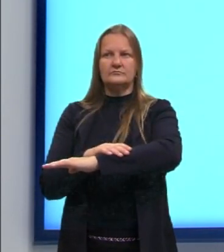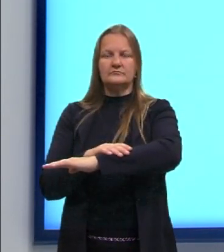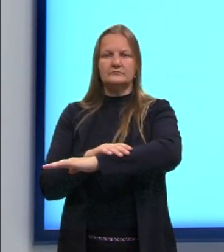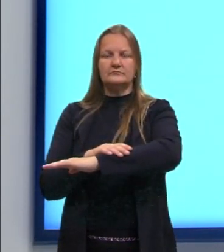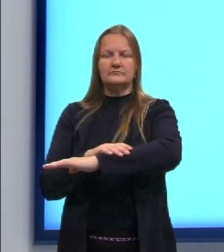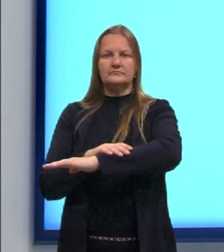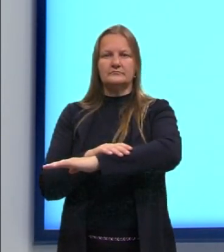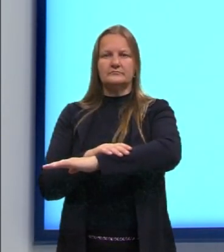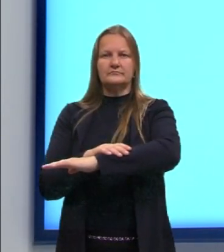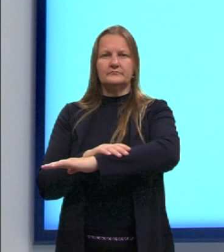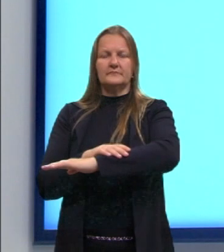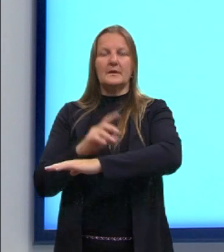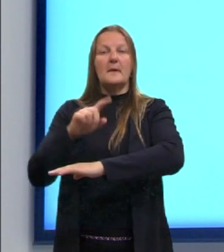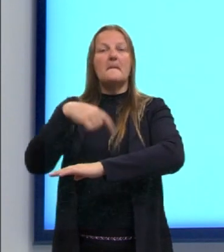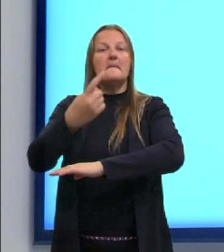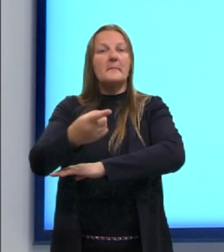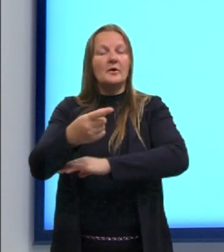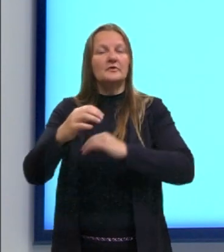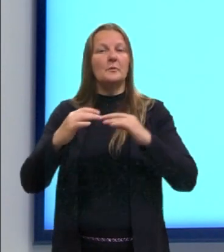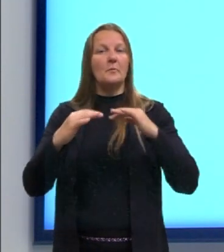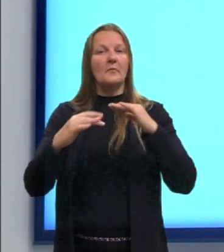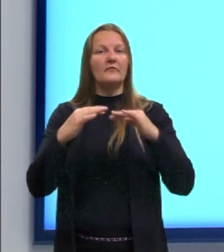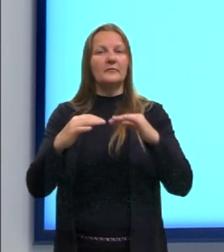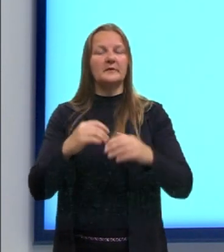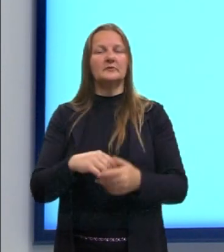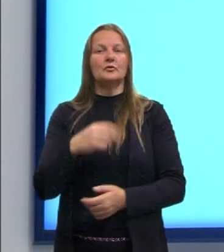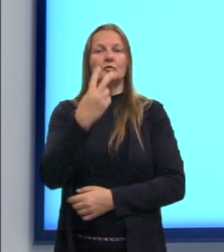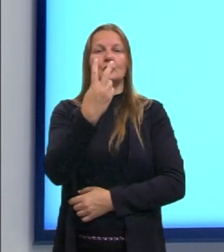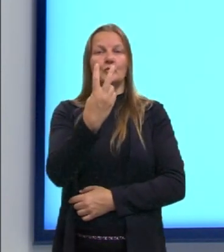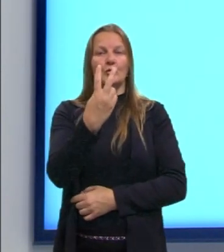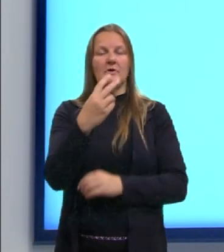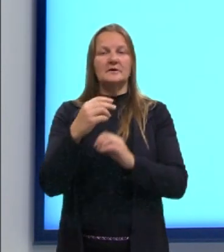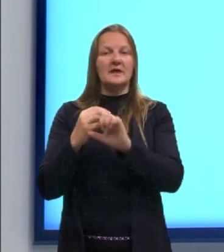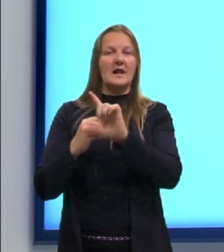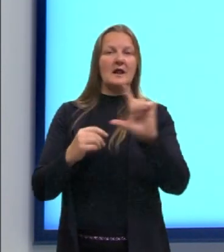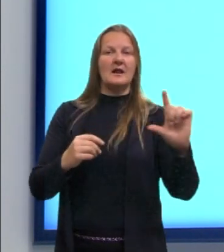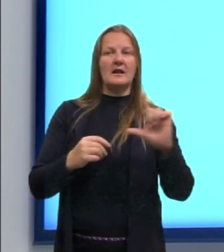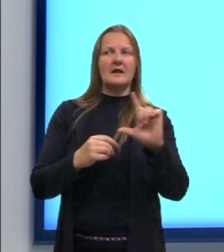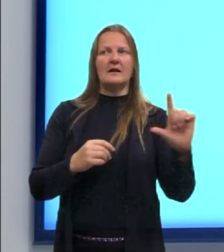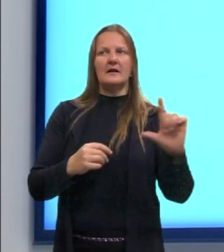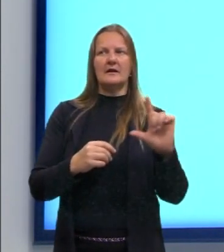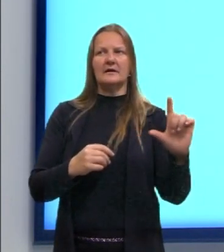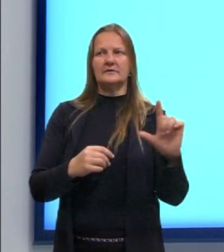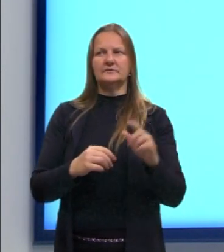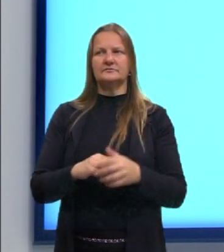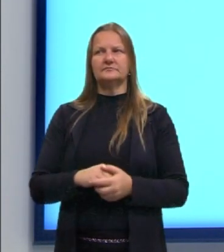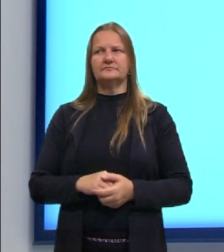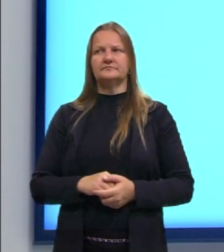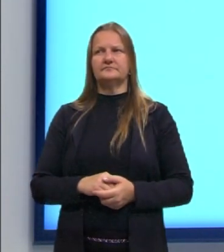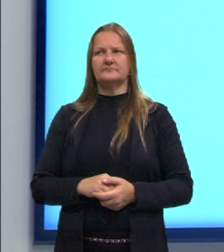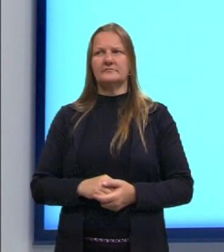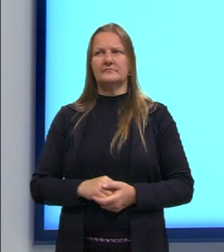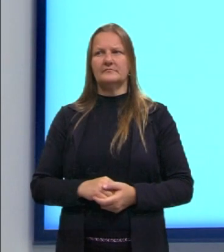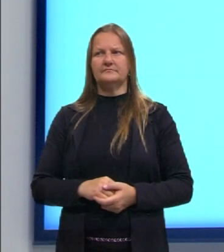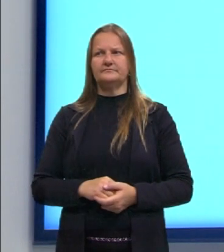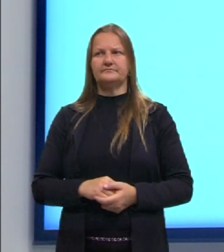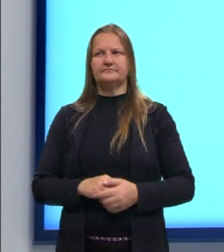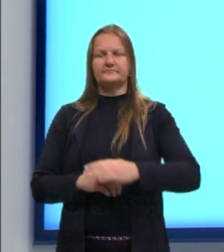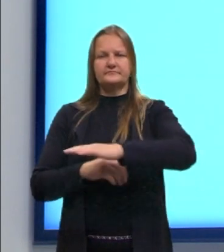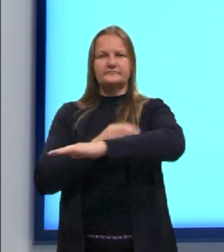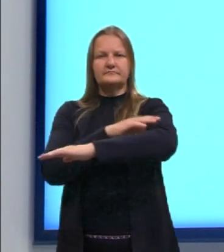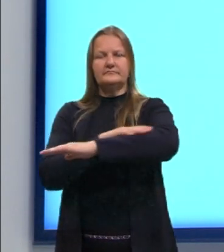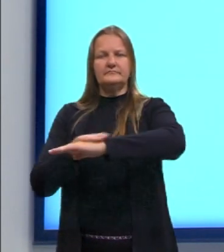5. A próxima posição é 2 para leste. Então, o leste a gente utiliza o sentido de crescimento do eixo